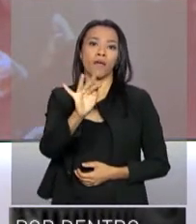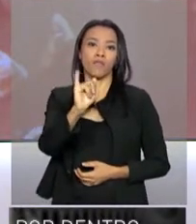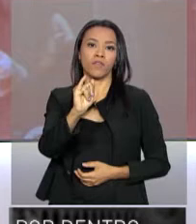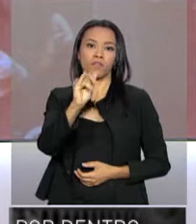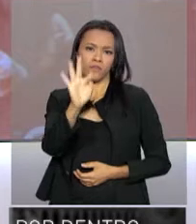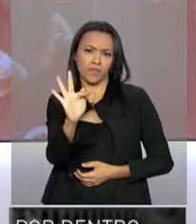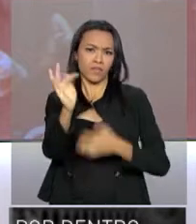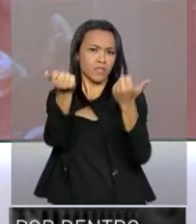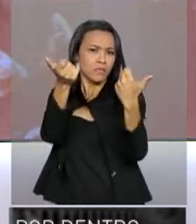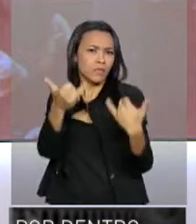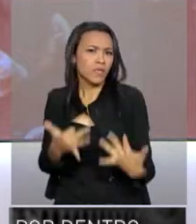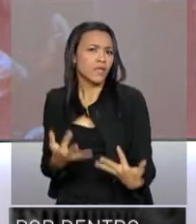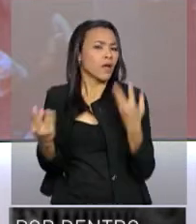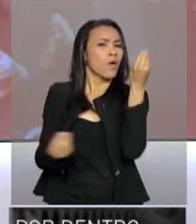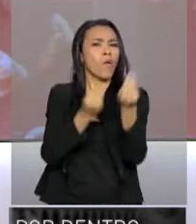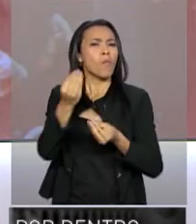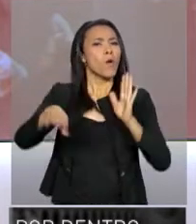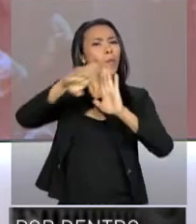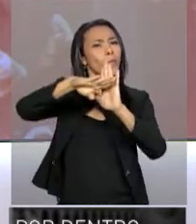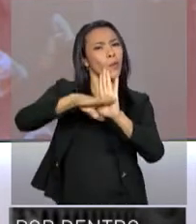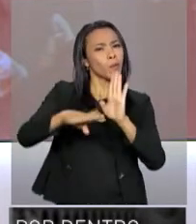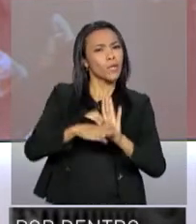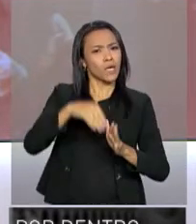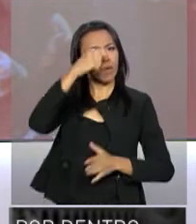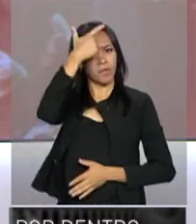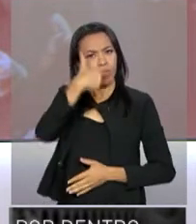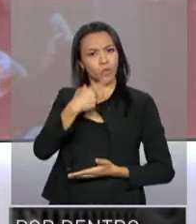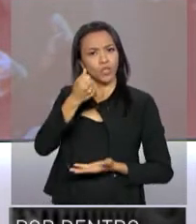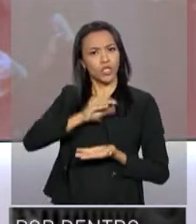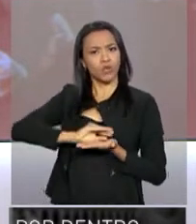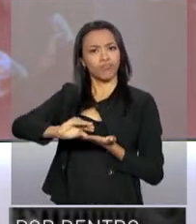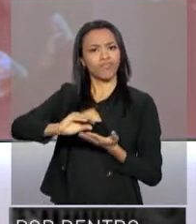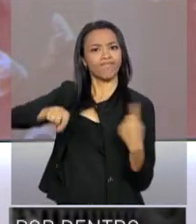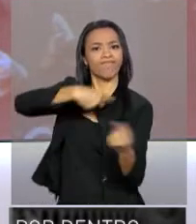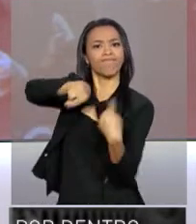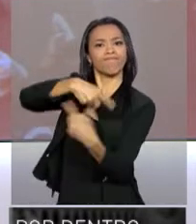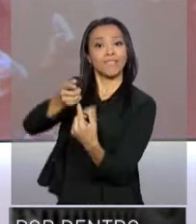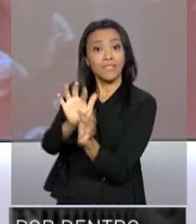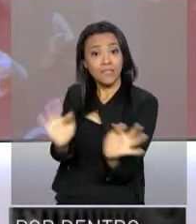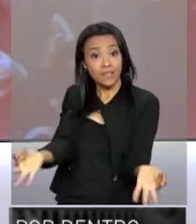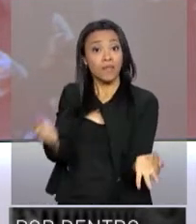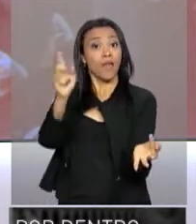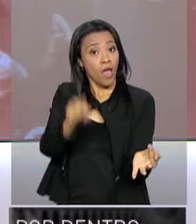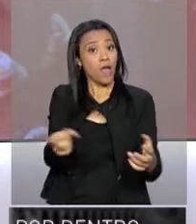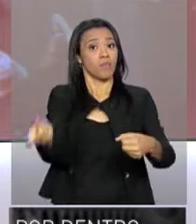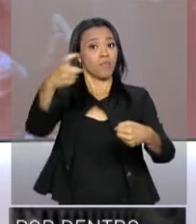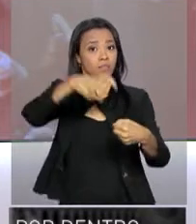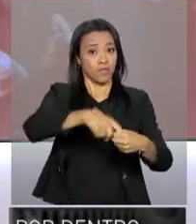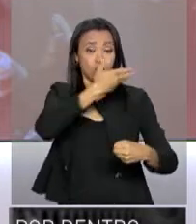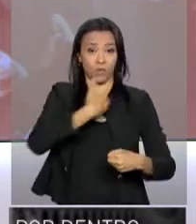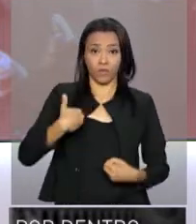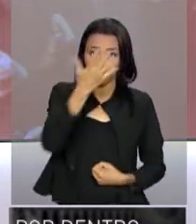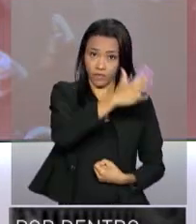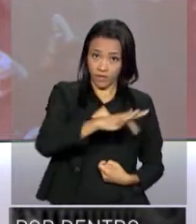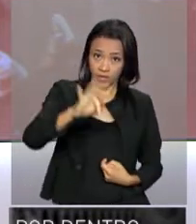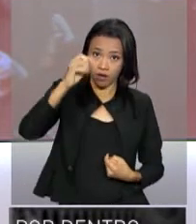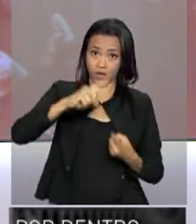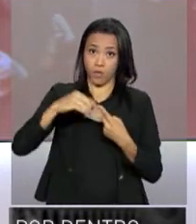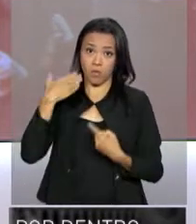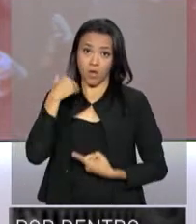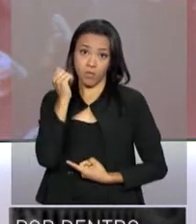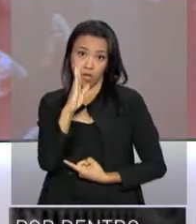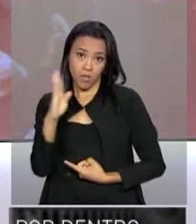fala sobre os benefícios do programa Empreender Mais Simples. Essa parceria com o governo federal e o Banco do Brasil